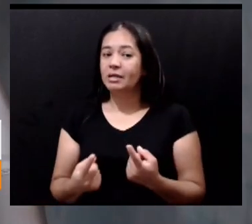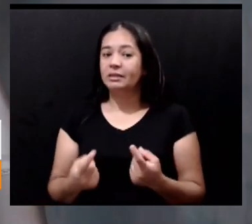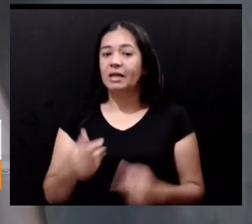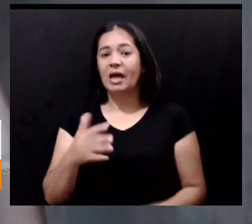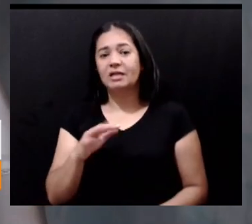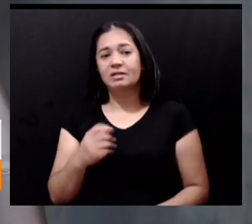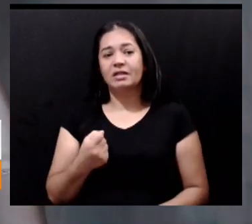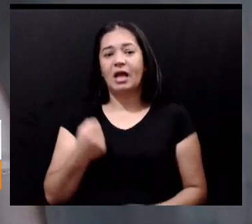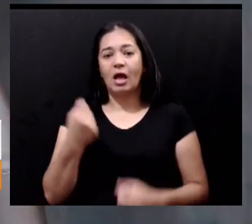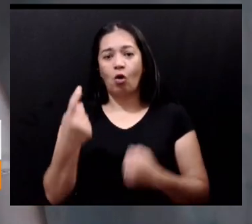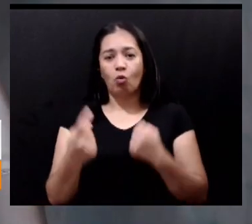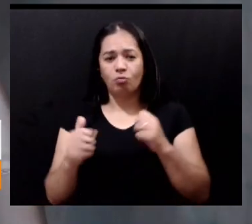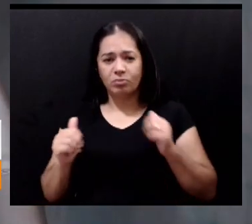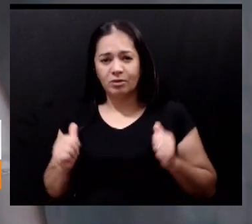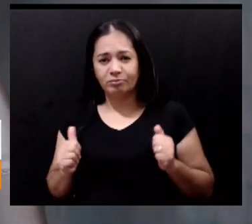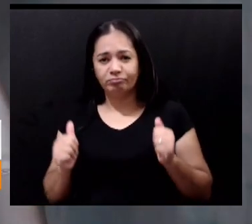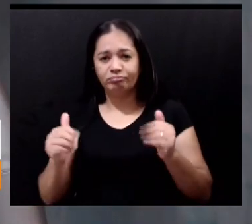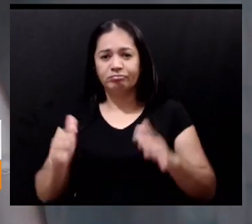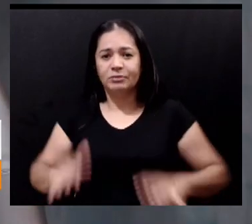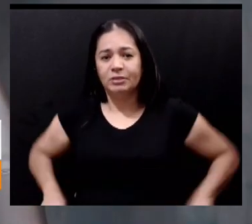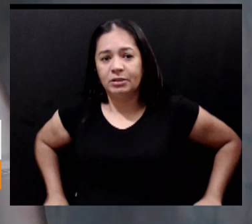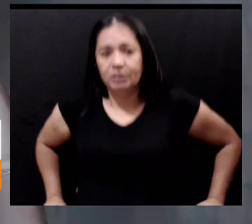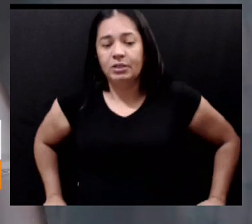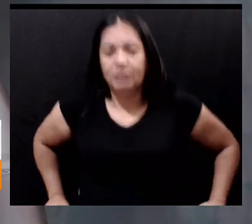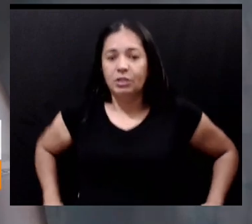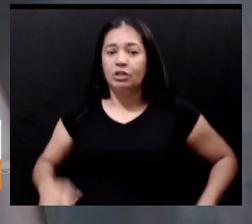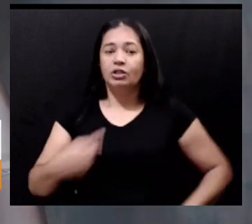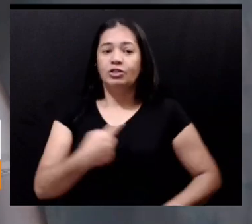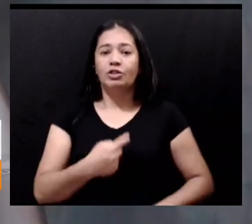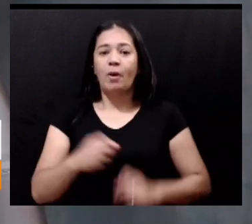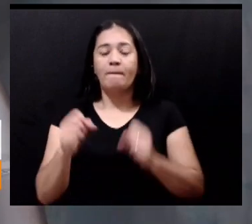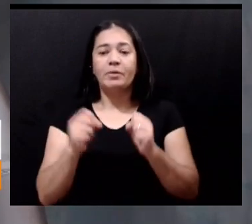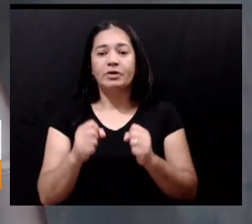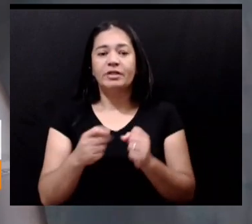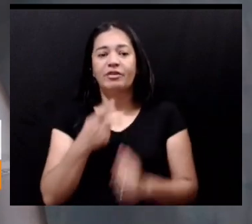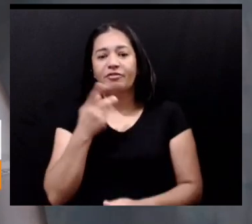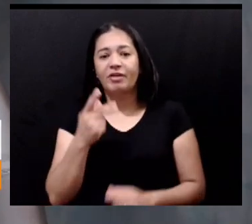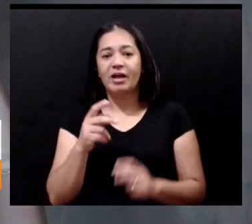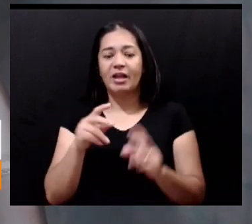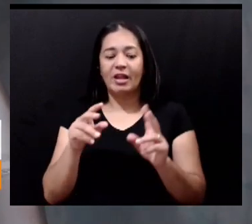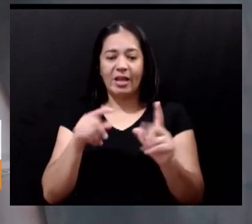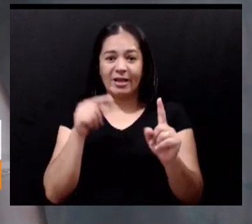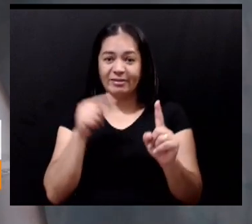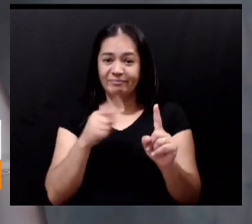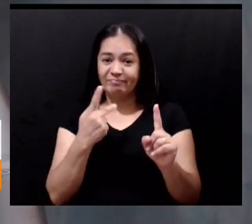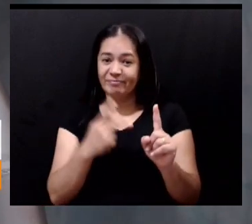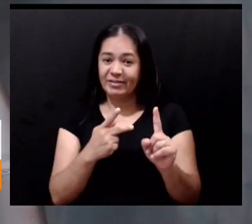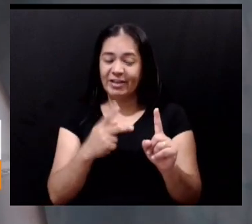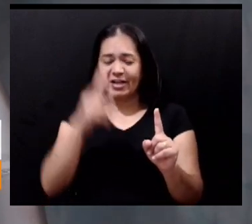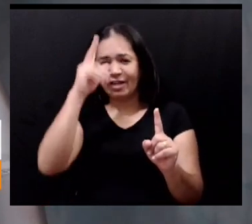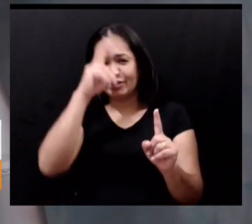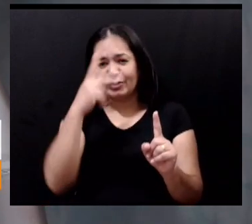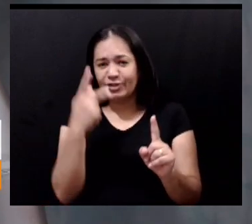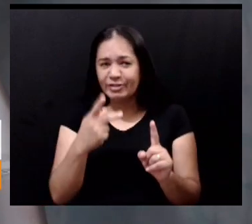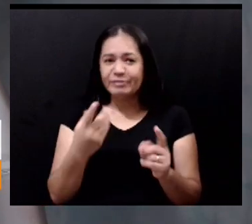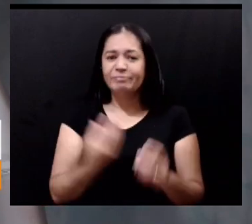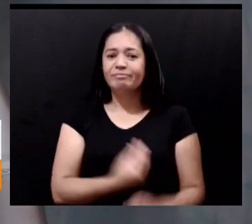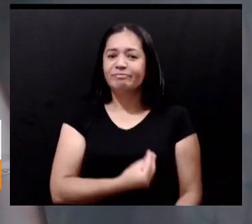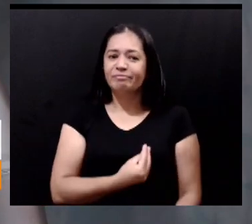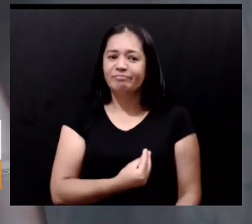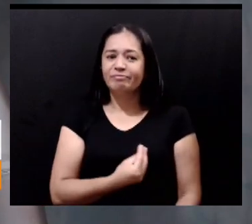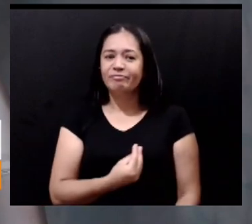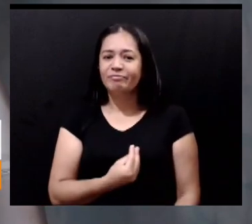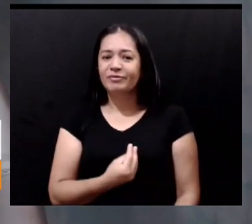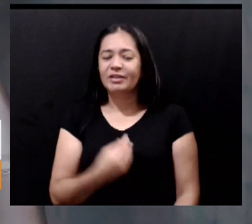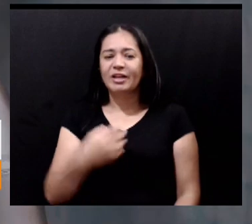falar sobre aquela pessoa, acessar o que é muito significativo, falar sobre aquela história vivida, falar sobre aquilo que eu sinto saudade,